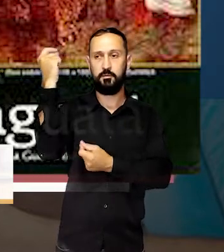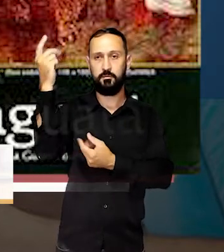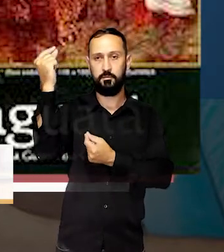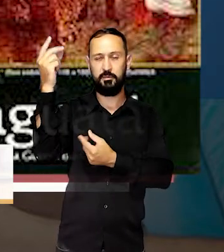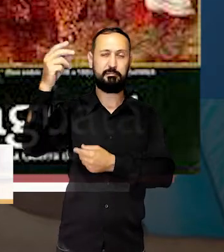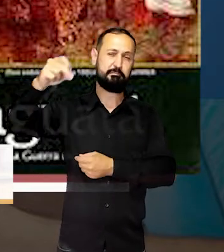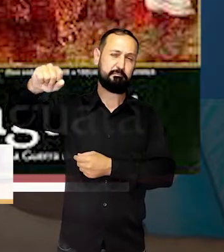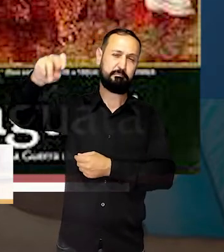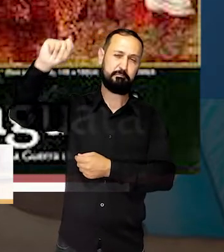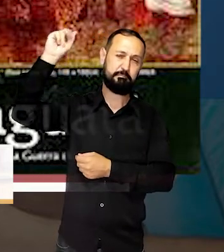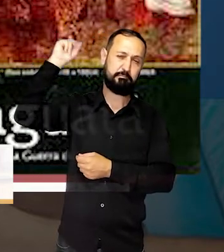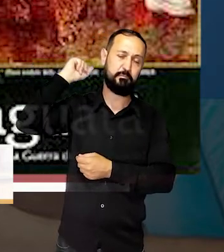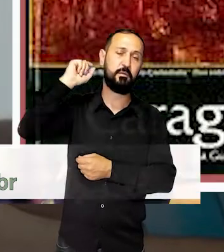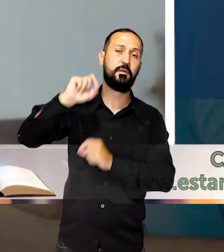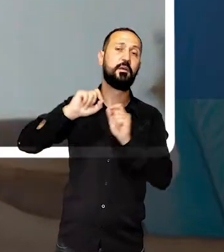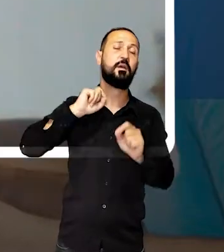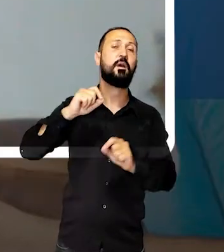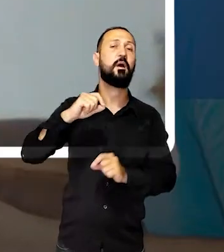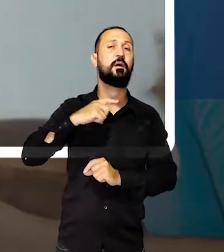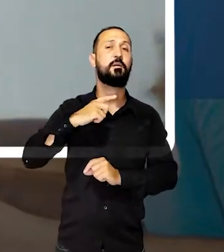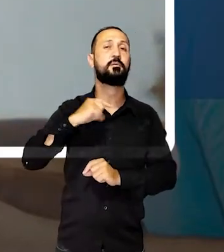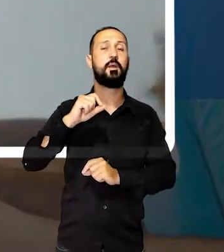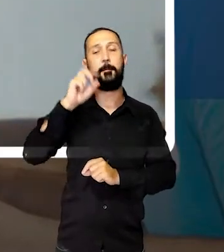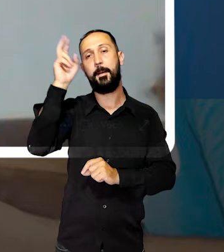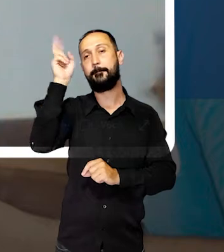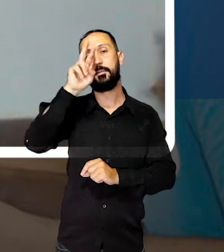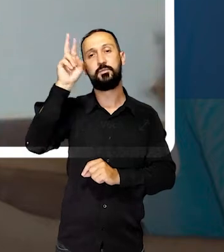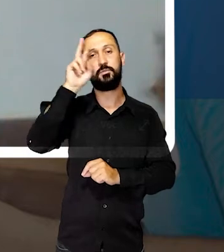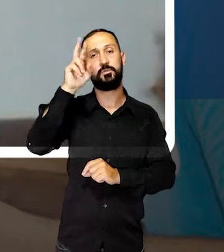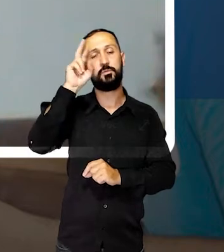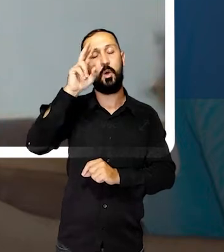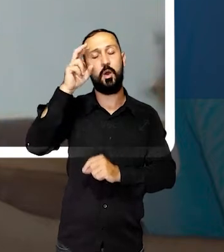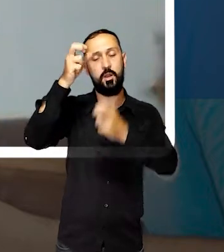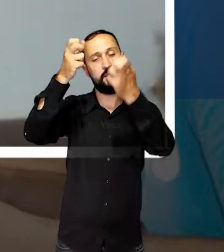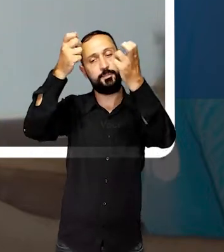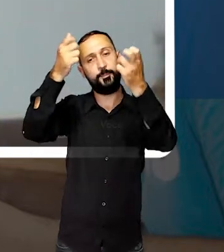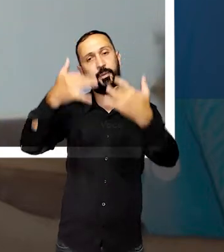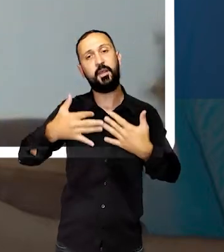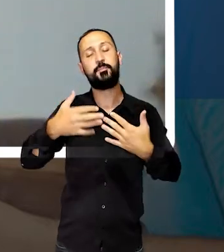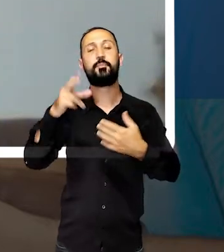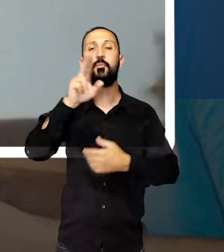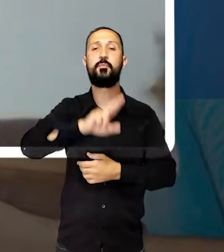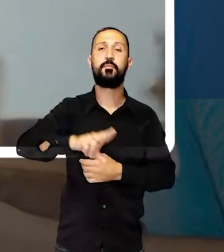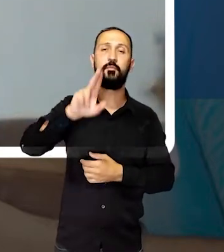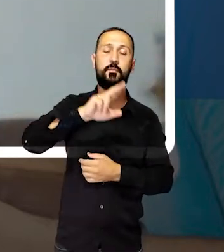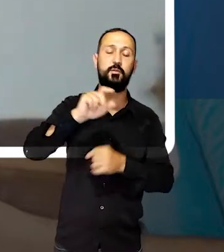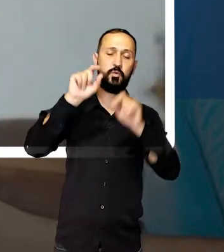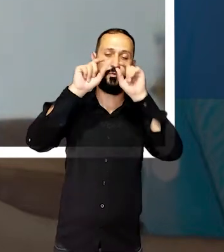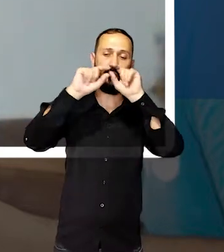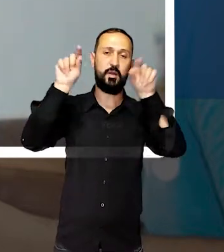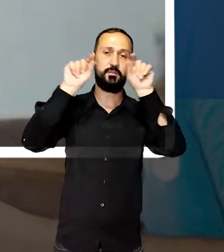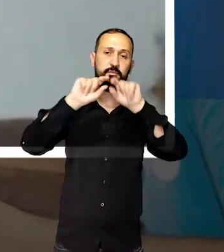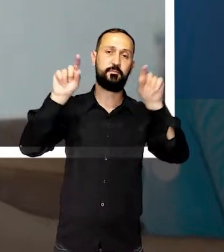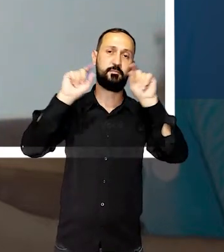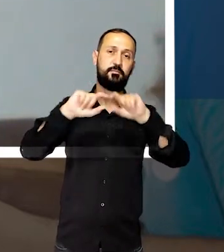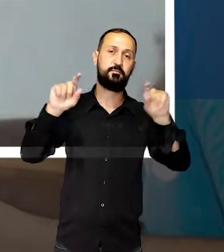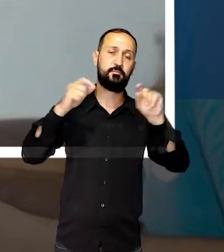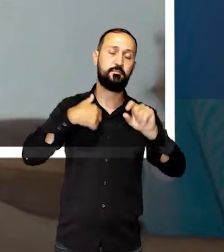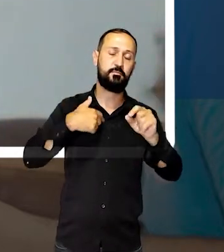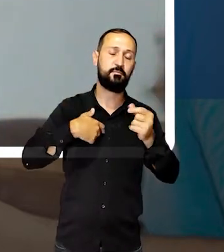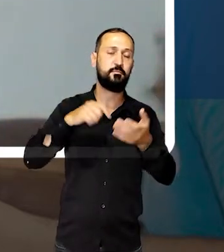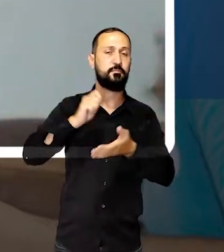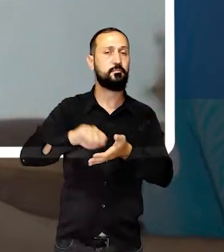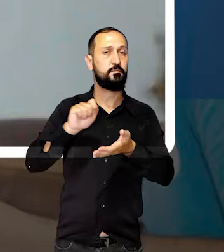espanhola, medieval, em que nós temos uma história contada através de versos. E